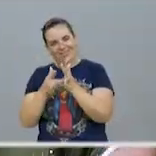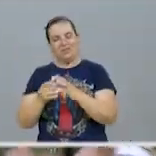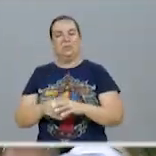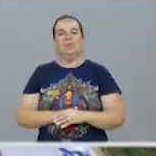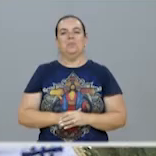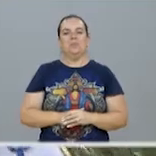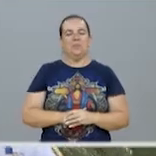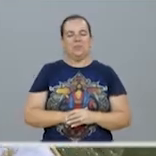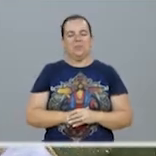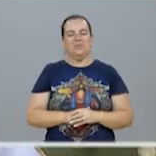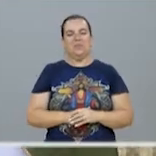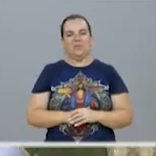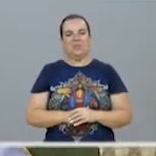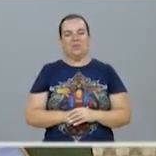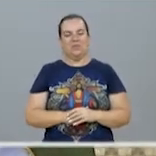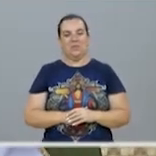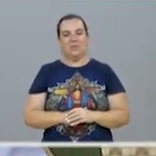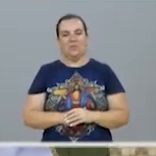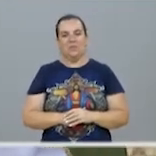Tem mais.